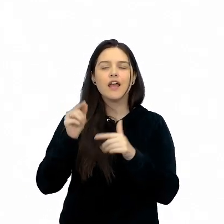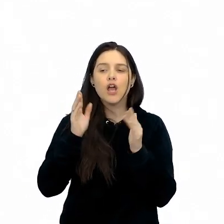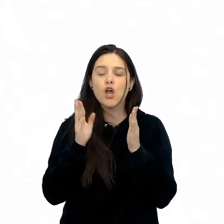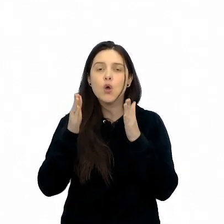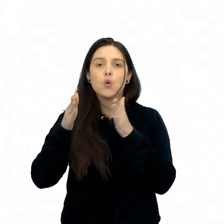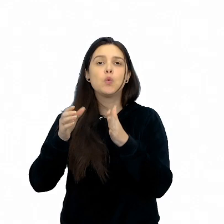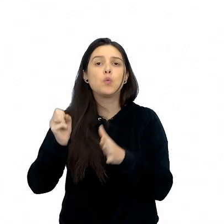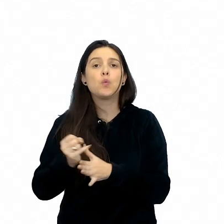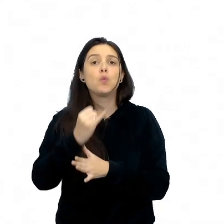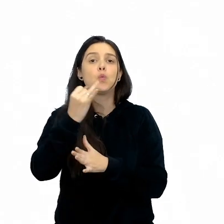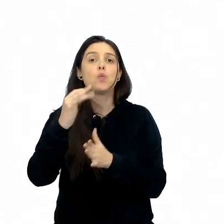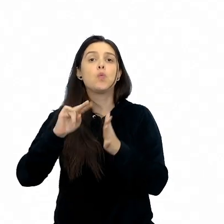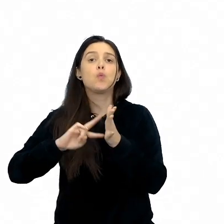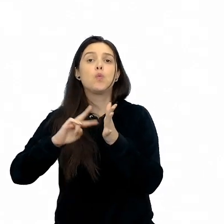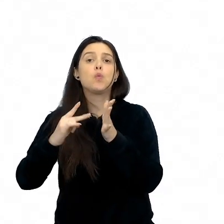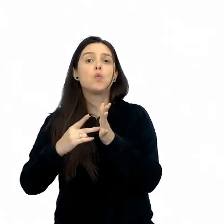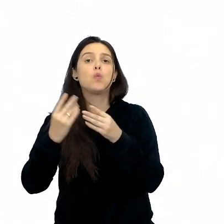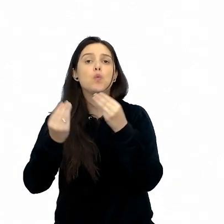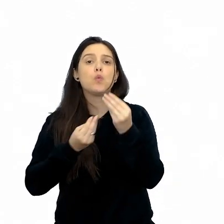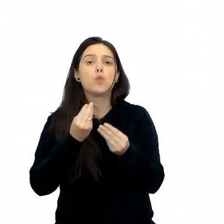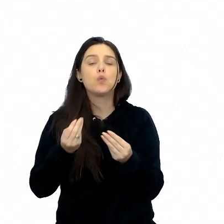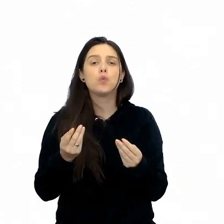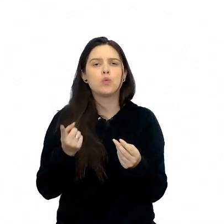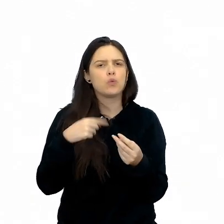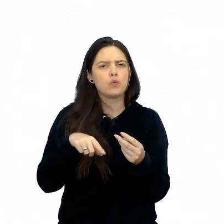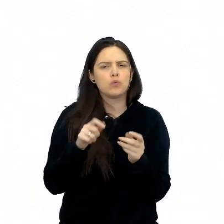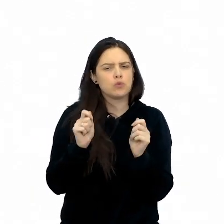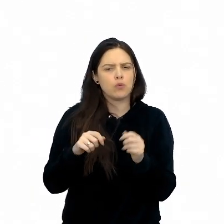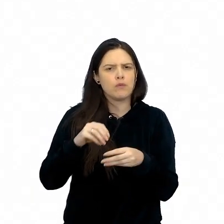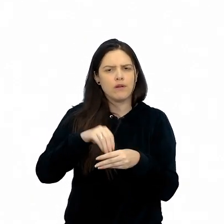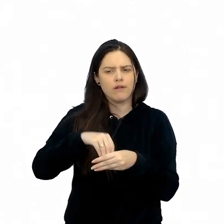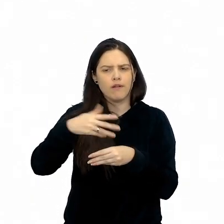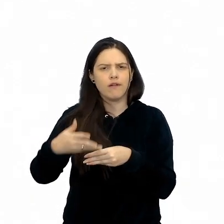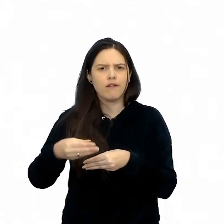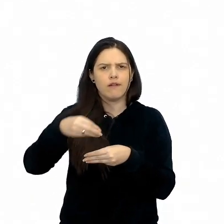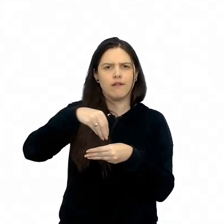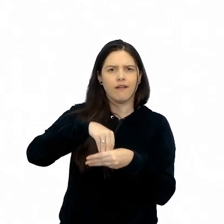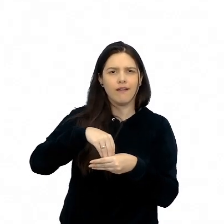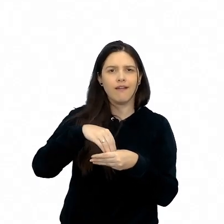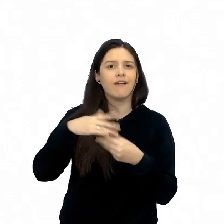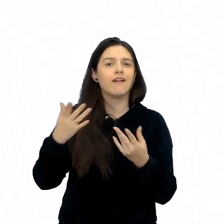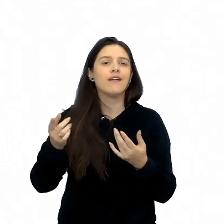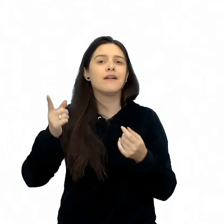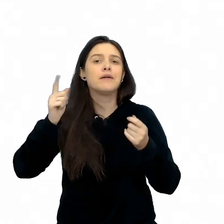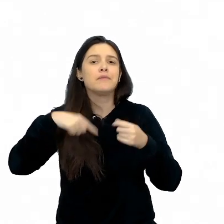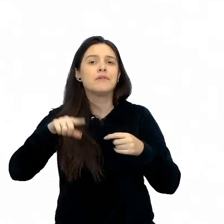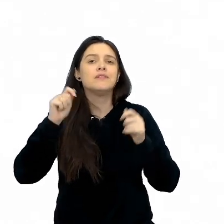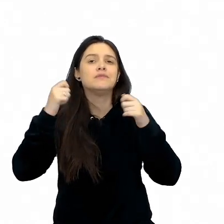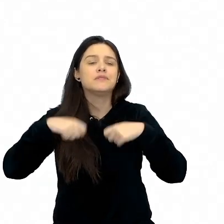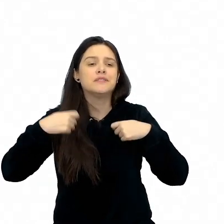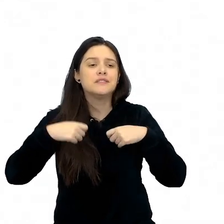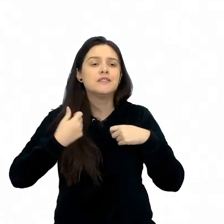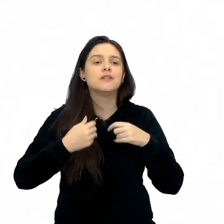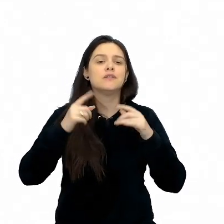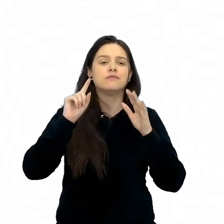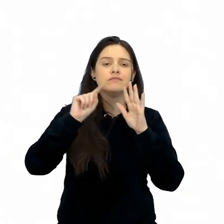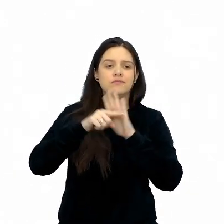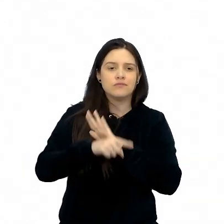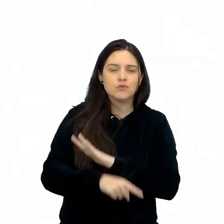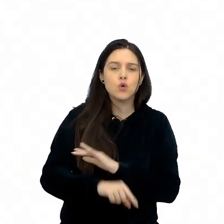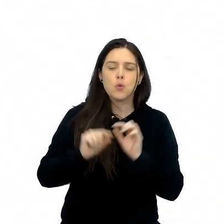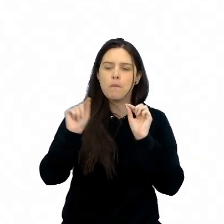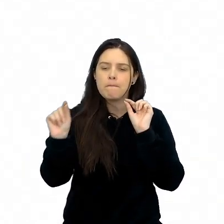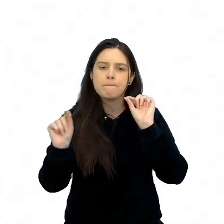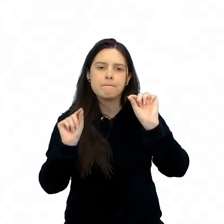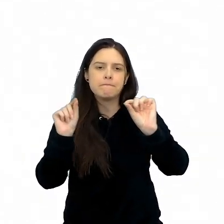os significados que ele vai dar, como que eu vou puxar os ângulos internos e externos, né? Para isso, nós temos as nossas aulas, os nossos